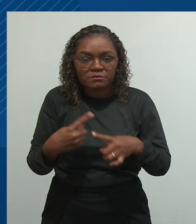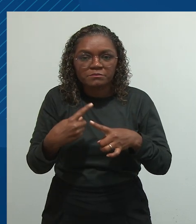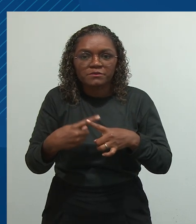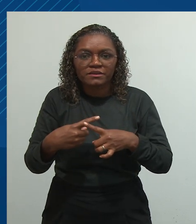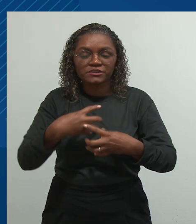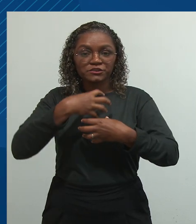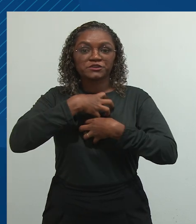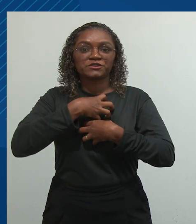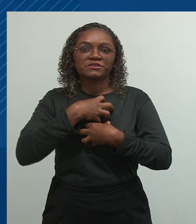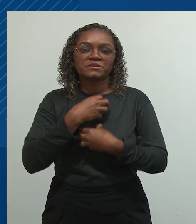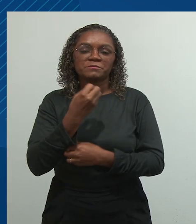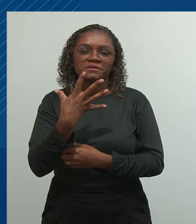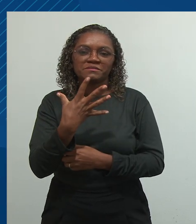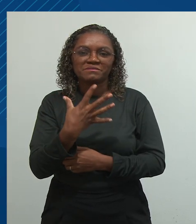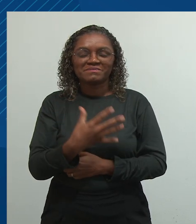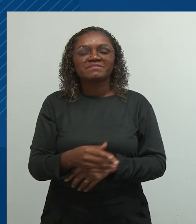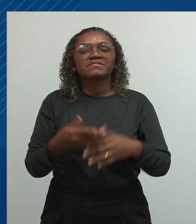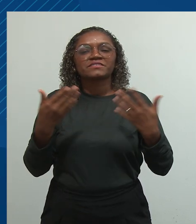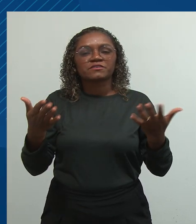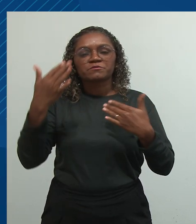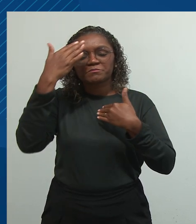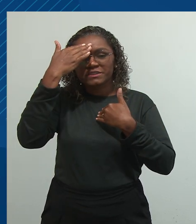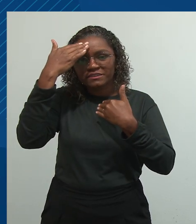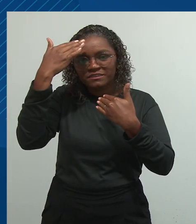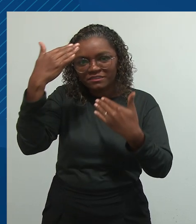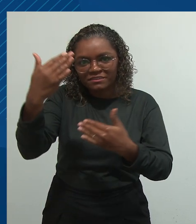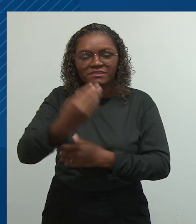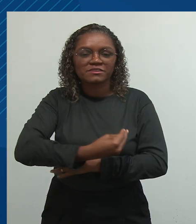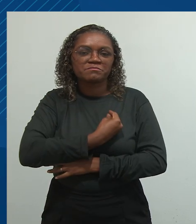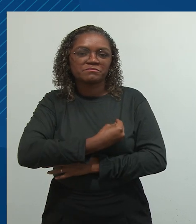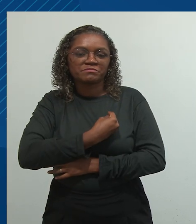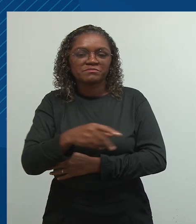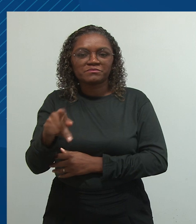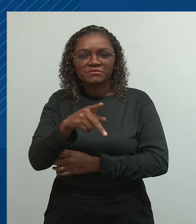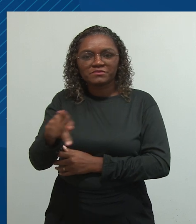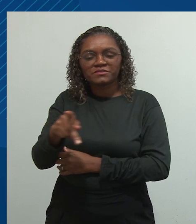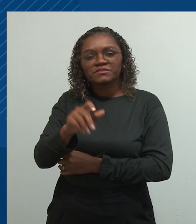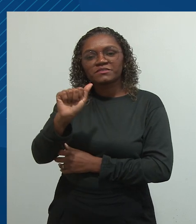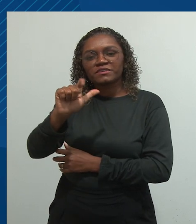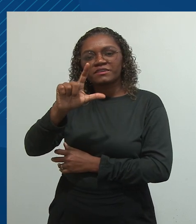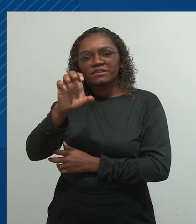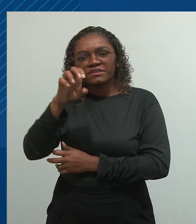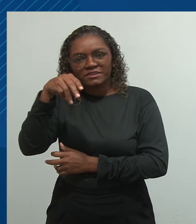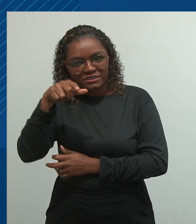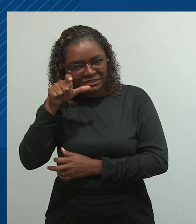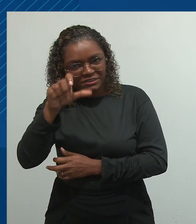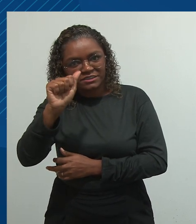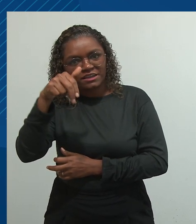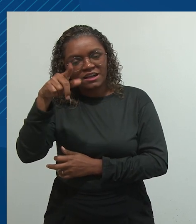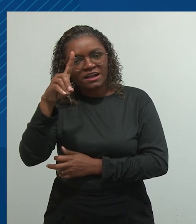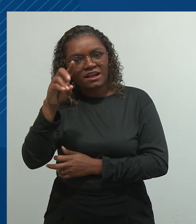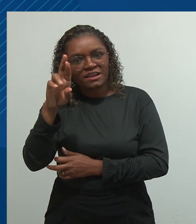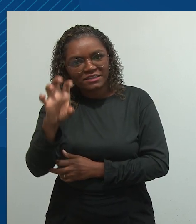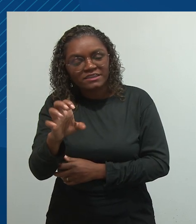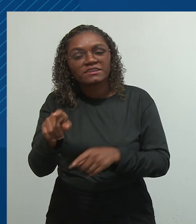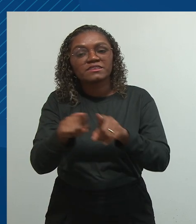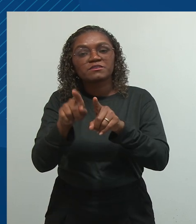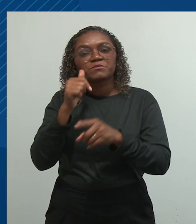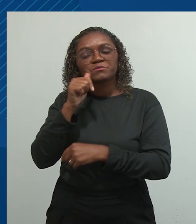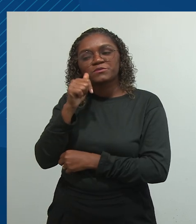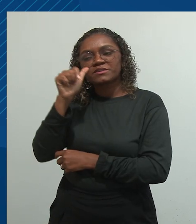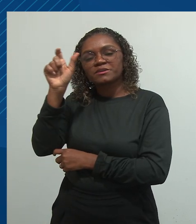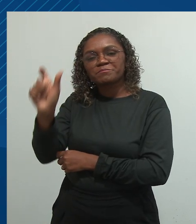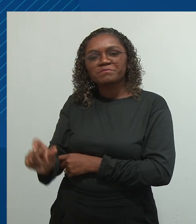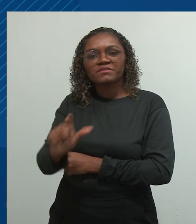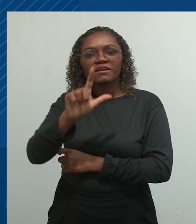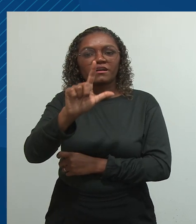mais emocionante. Nós agradecemos a presença e a participação do professor Alexandre e da Laura. Convidamos você